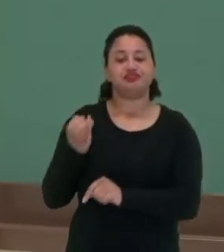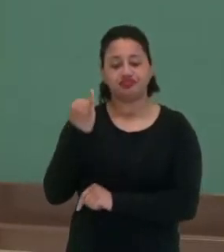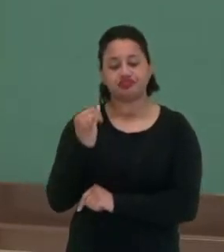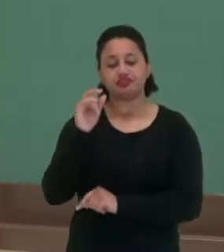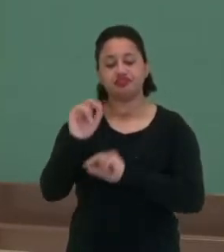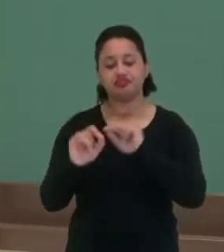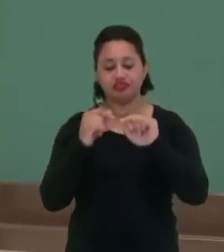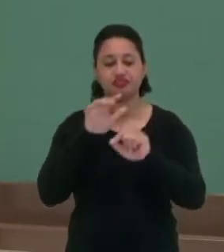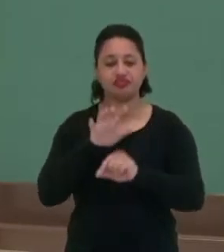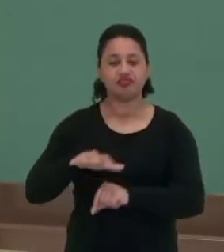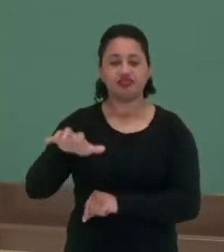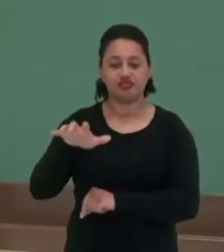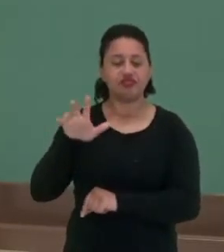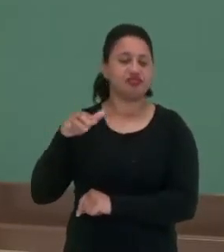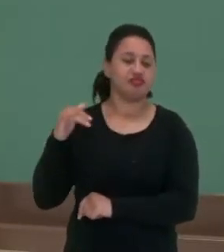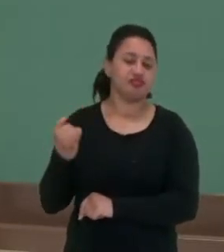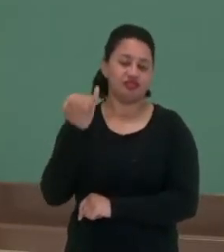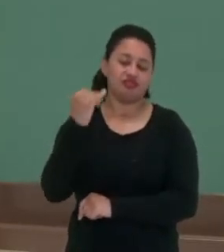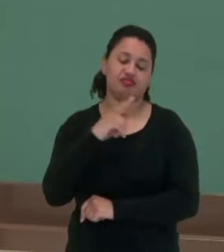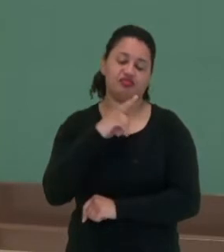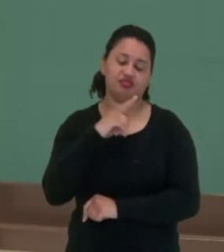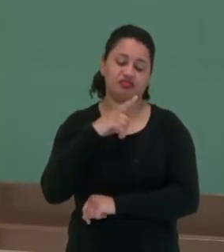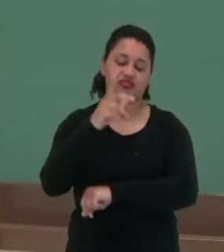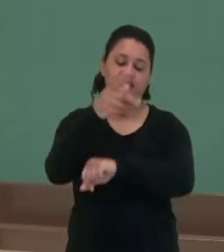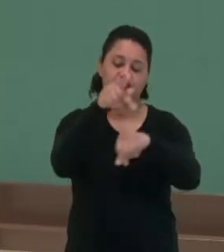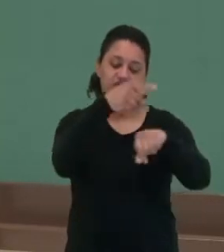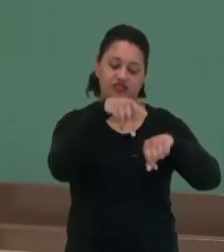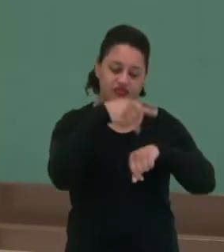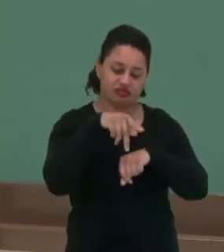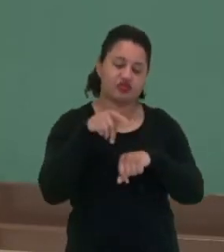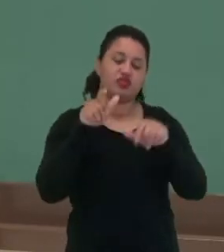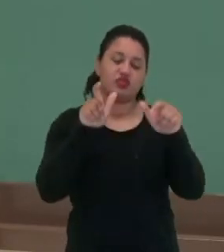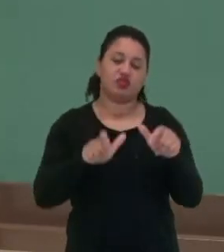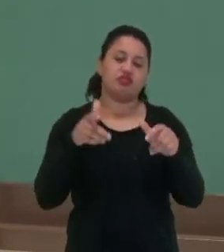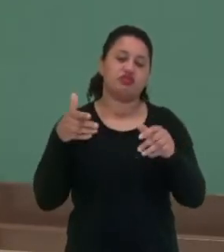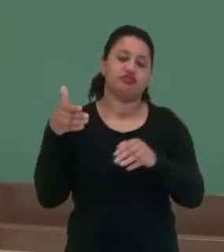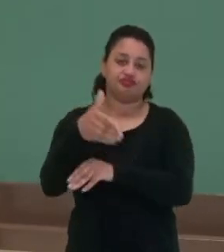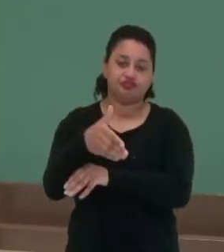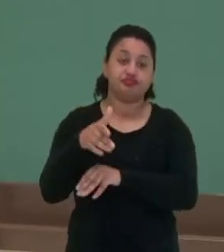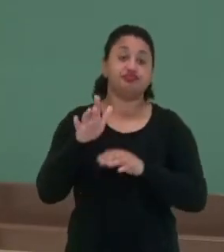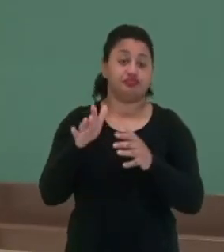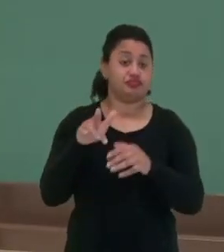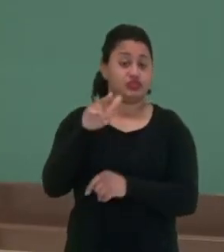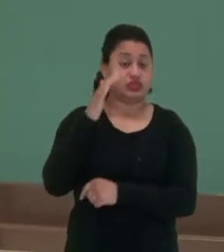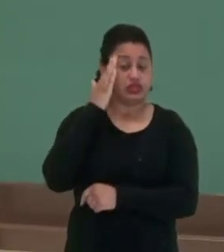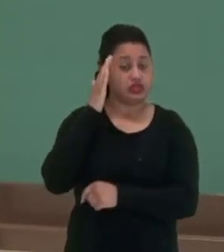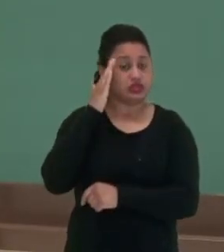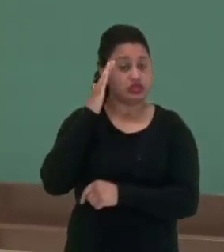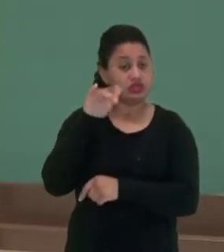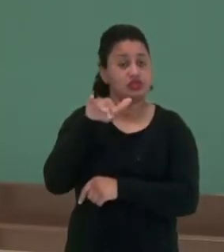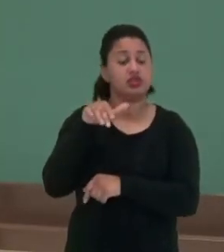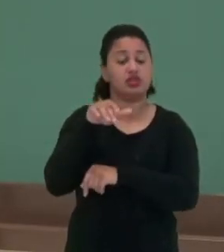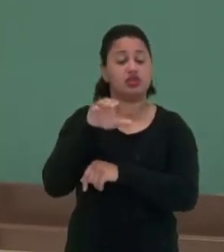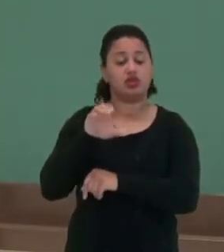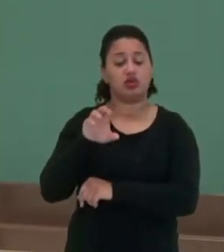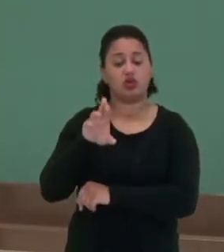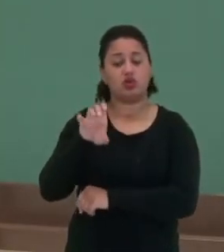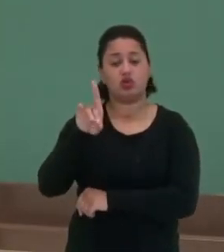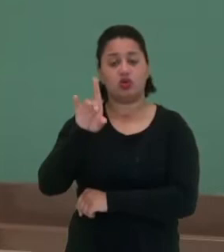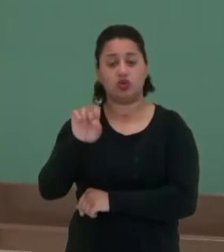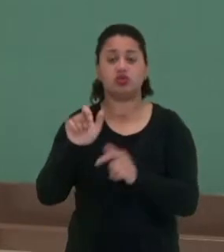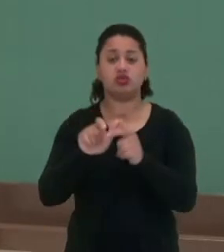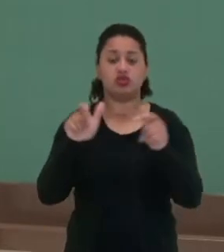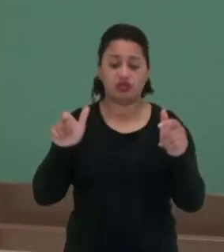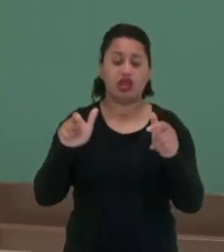regional bastante grande para os países em que eles estão inseridos. E você sabia que os curdos são a maior nação